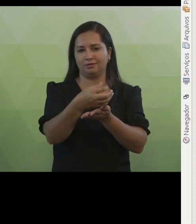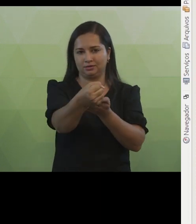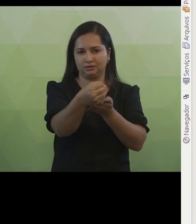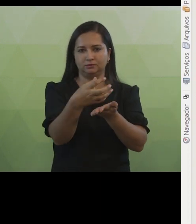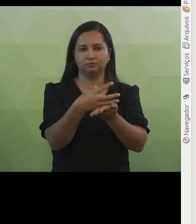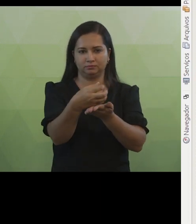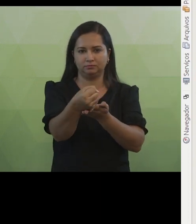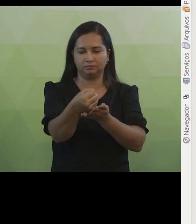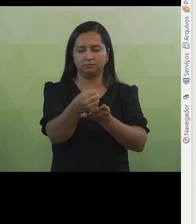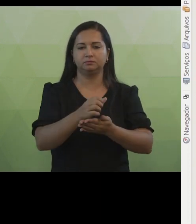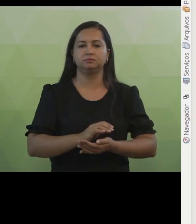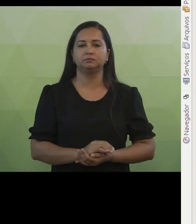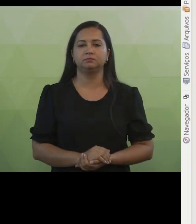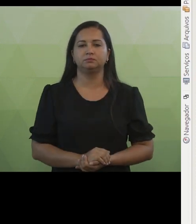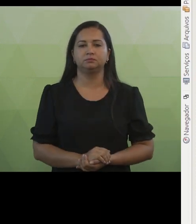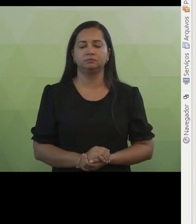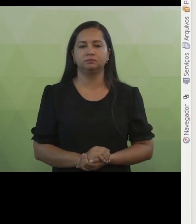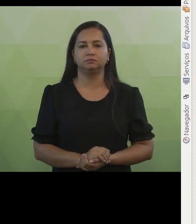o inteiro.